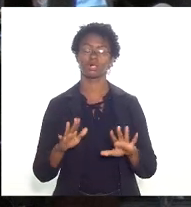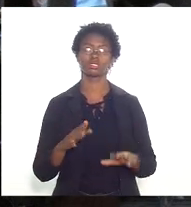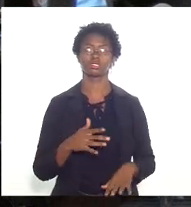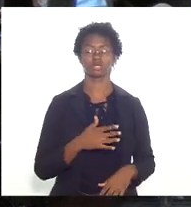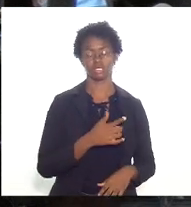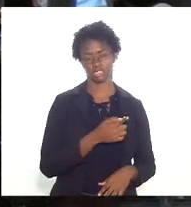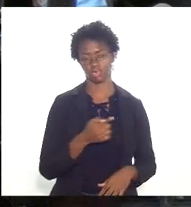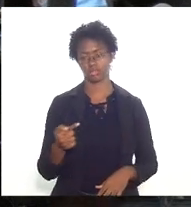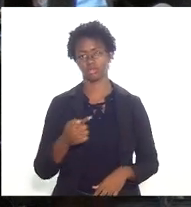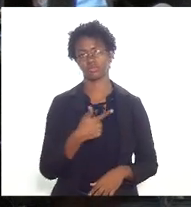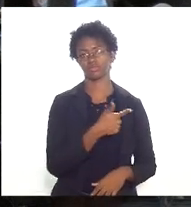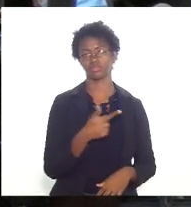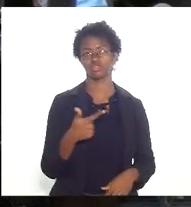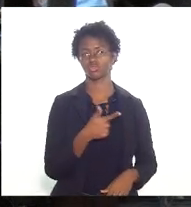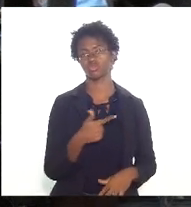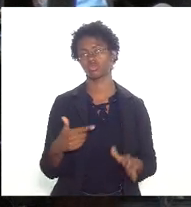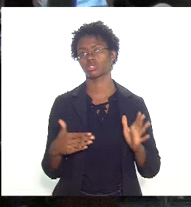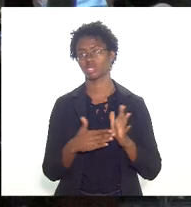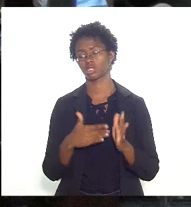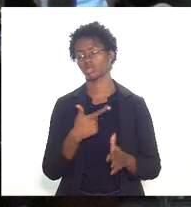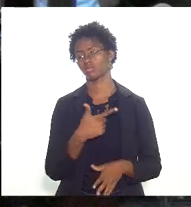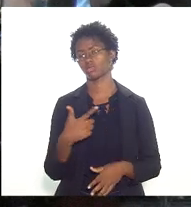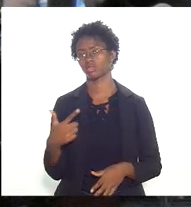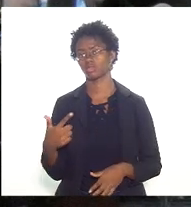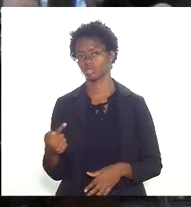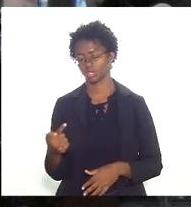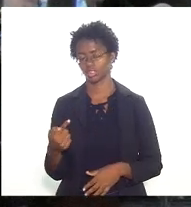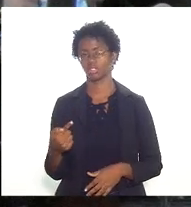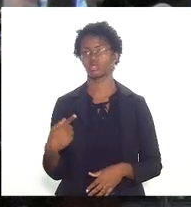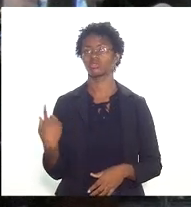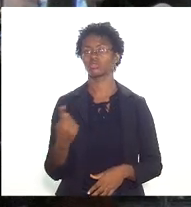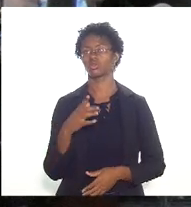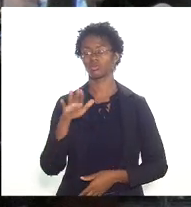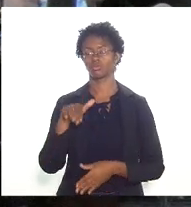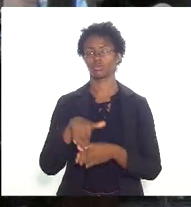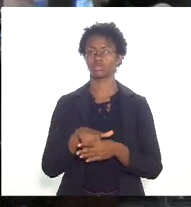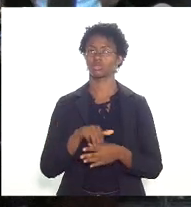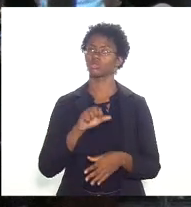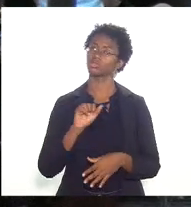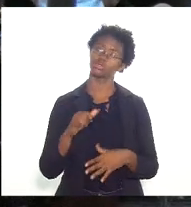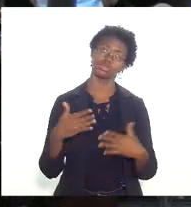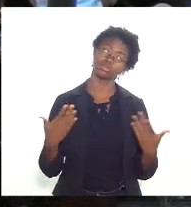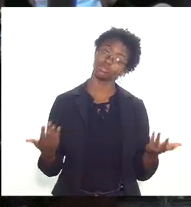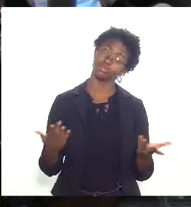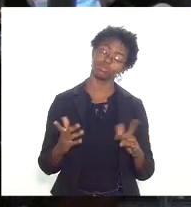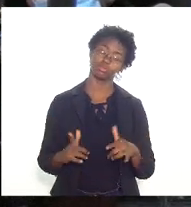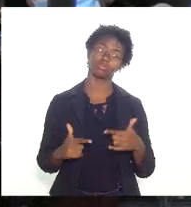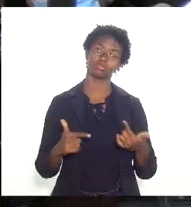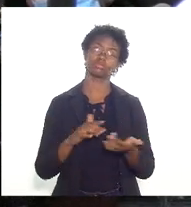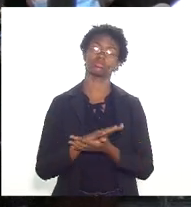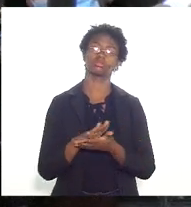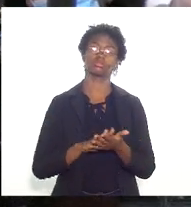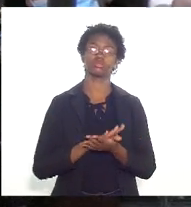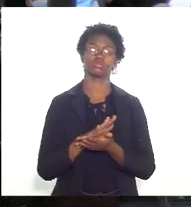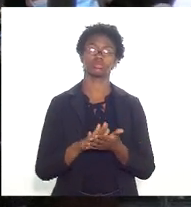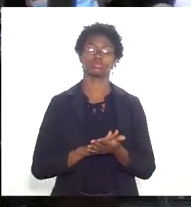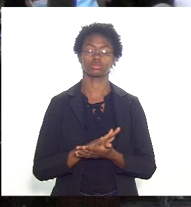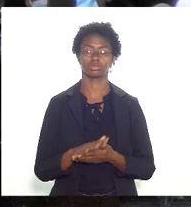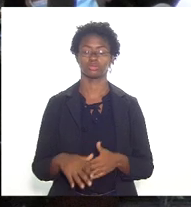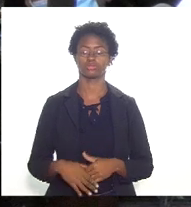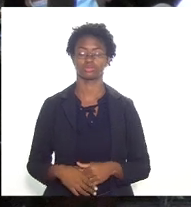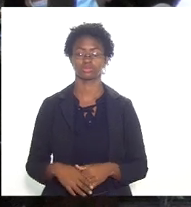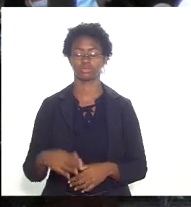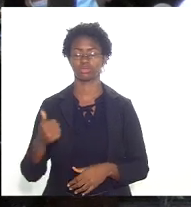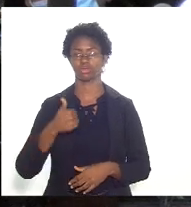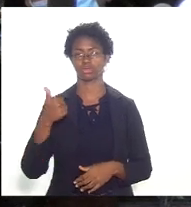22 e 27 não estaremos voltando se nada for feito em relação ao regime primeiro momento o ministério